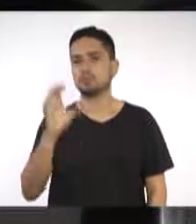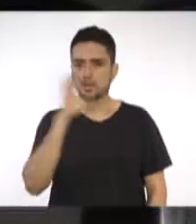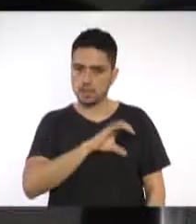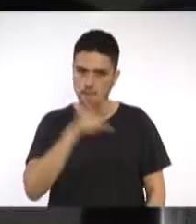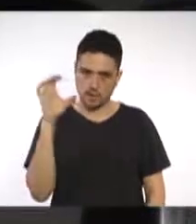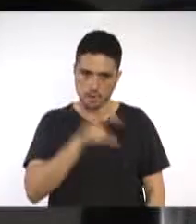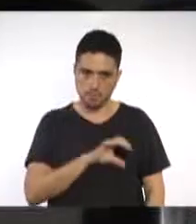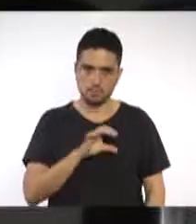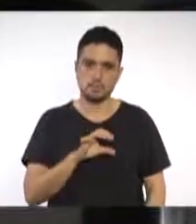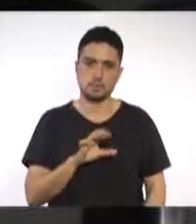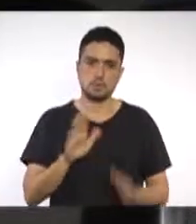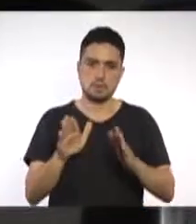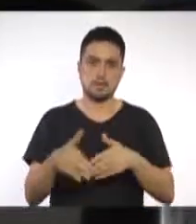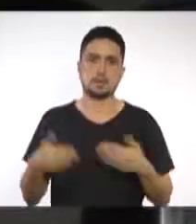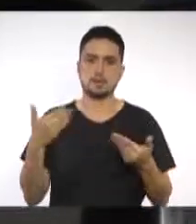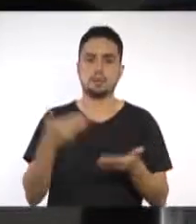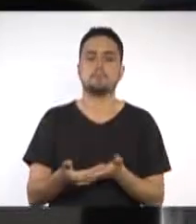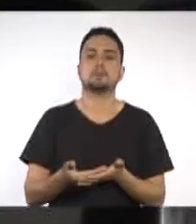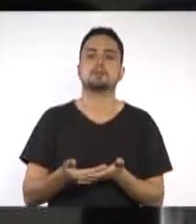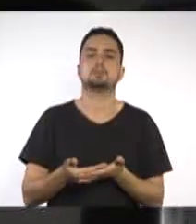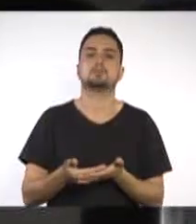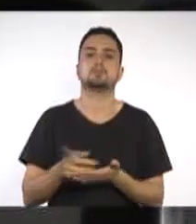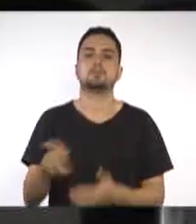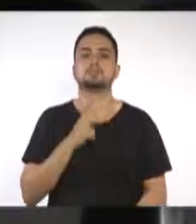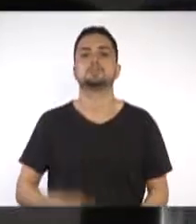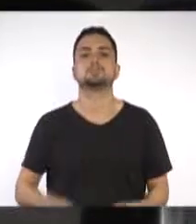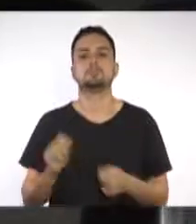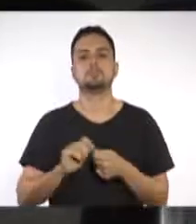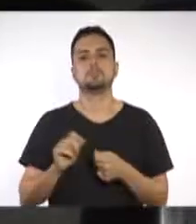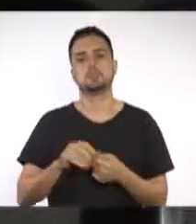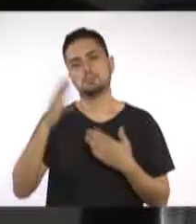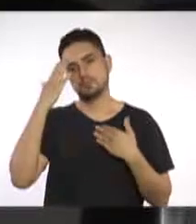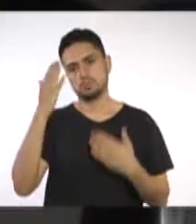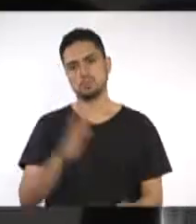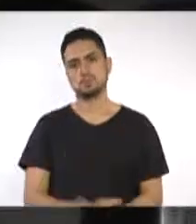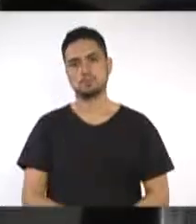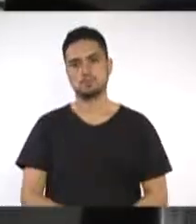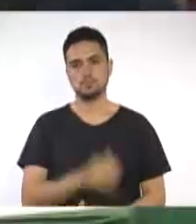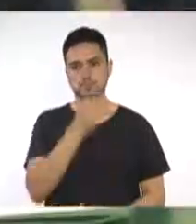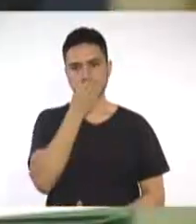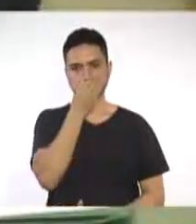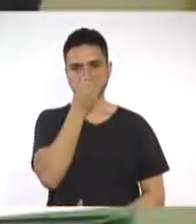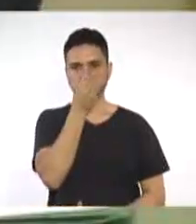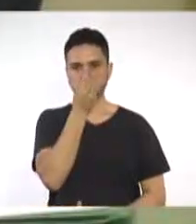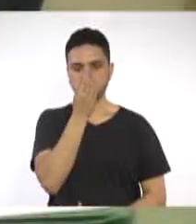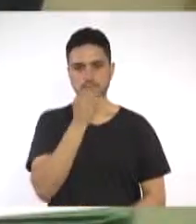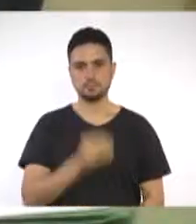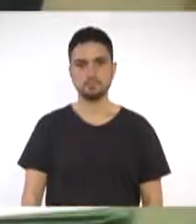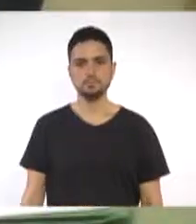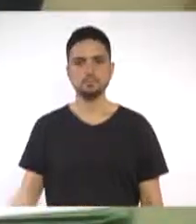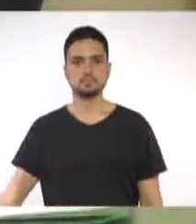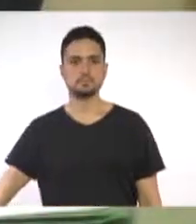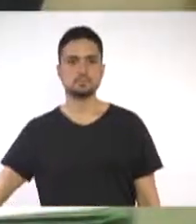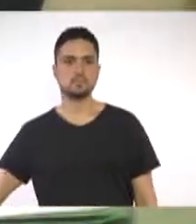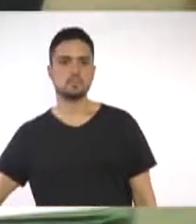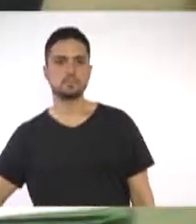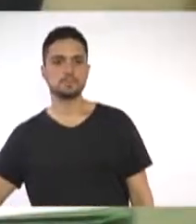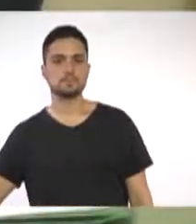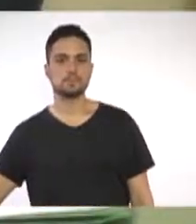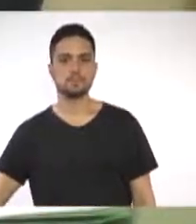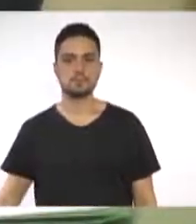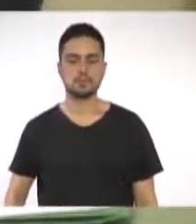do requerimento feito pelo presidente da Alerj. Muito obrigada, senhor presidente. Obrigado, deputada Marta Rocha. Deputado